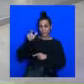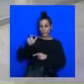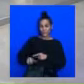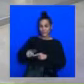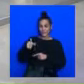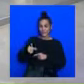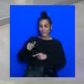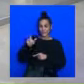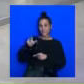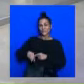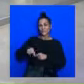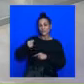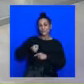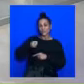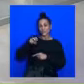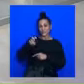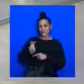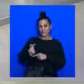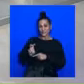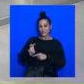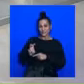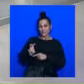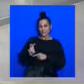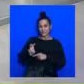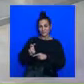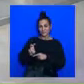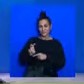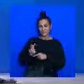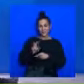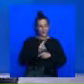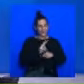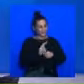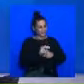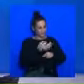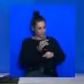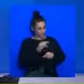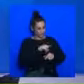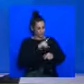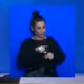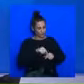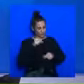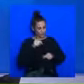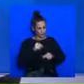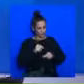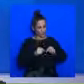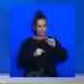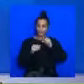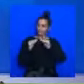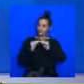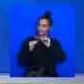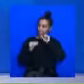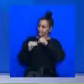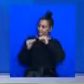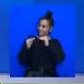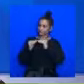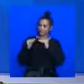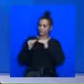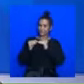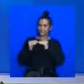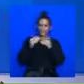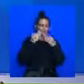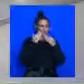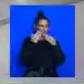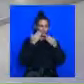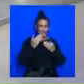e coluna 7, número 5. As auditoras confirmam os números sorteados? Sim, confirmo. Sim,